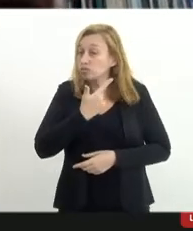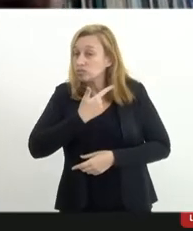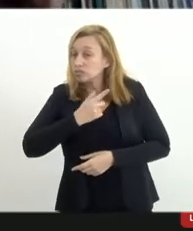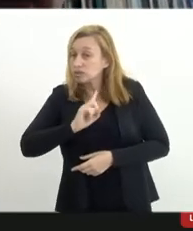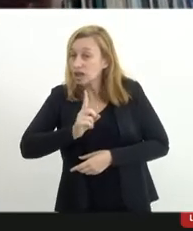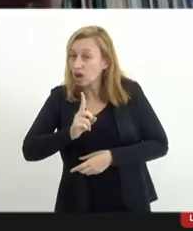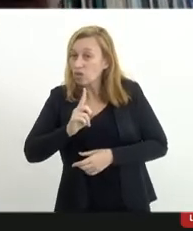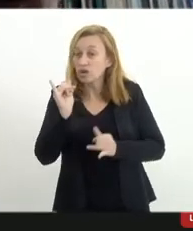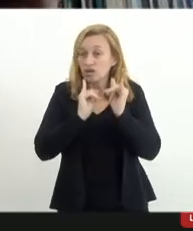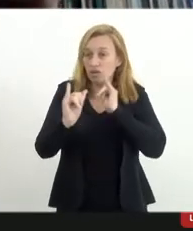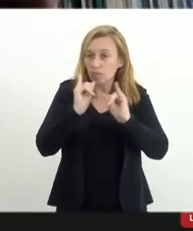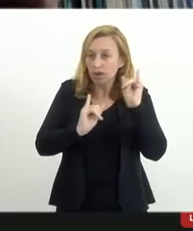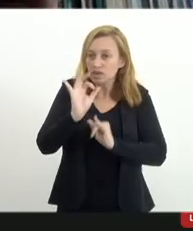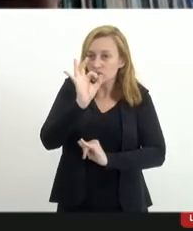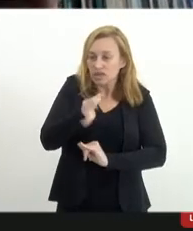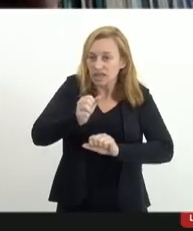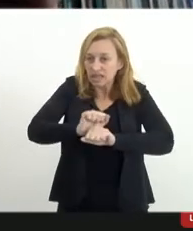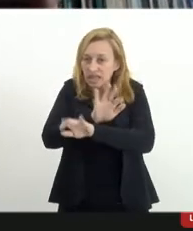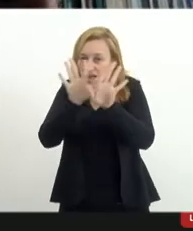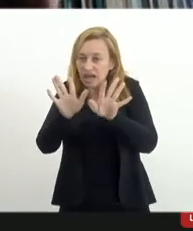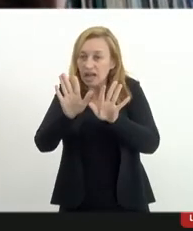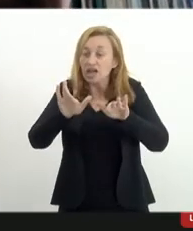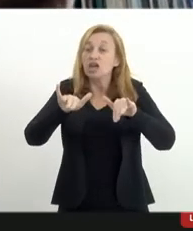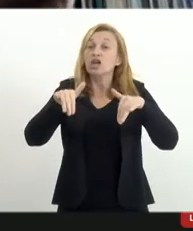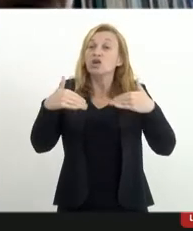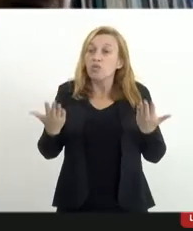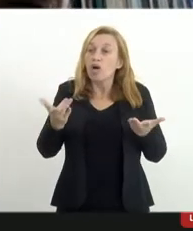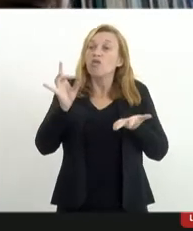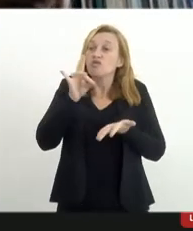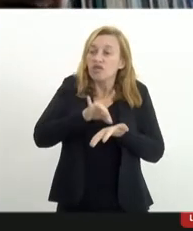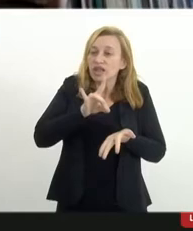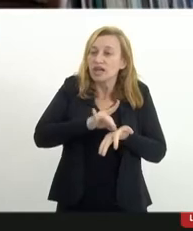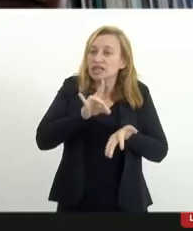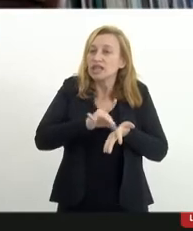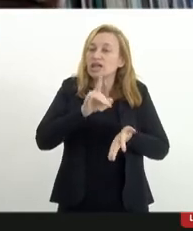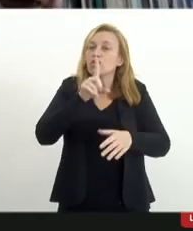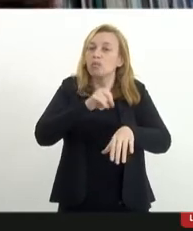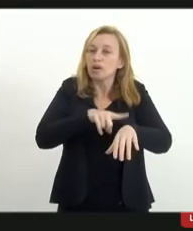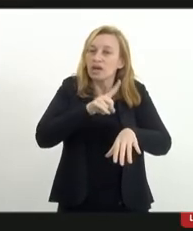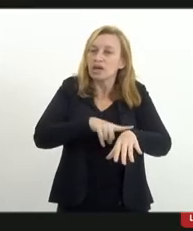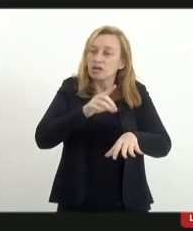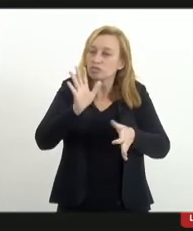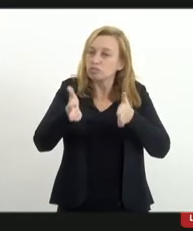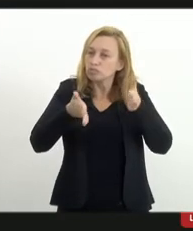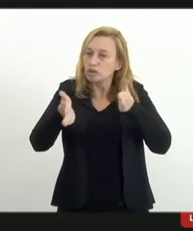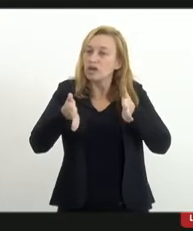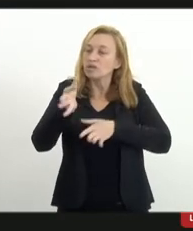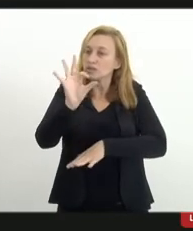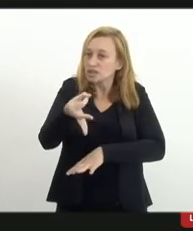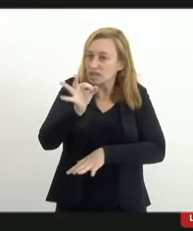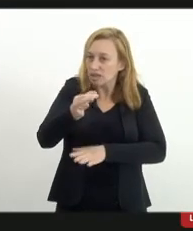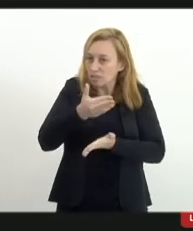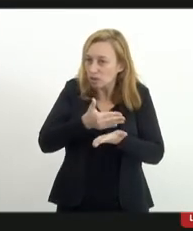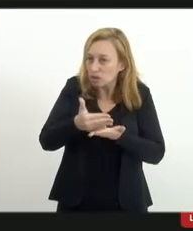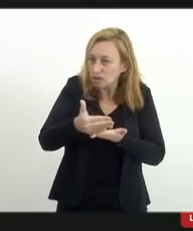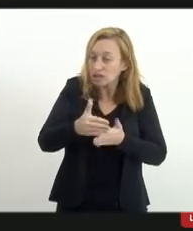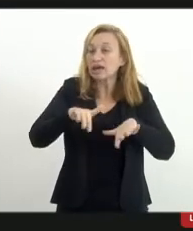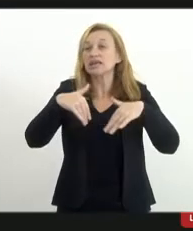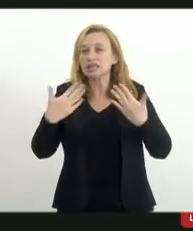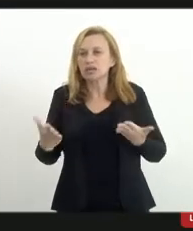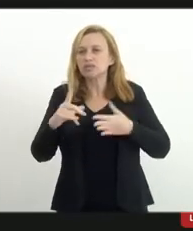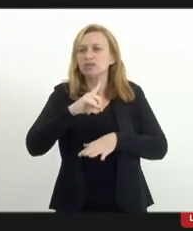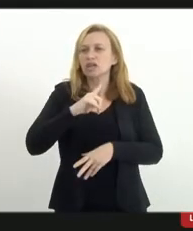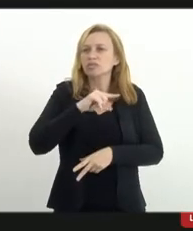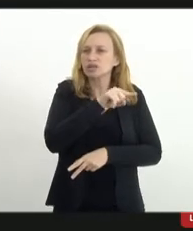de informações e quando seria o prazo de ciência para início do prazo decadencial. Então, nós